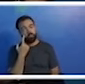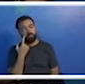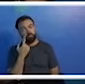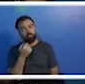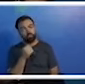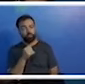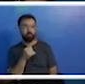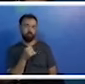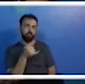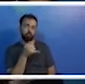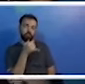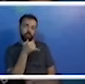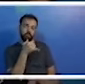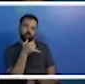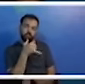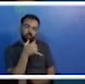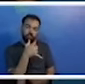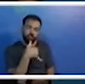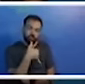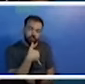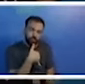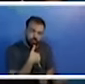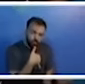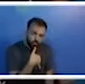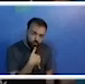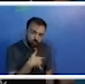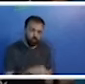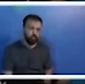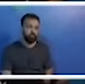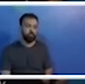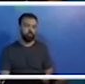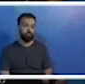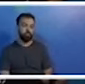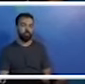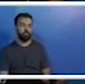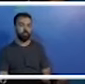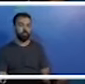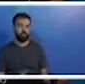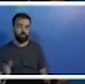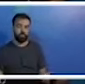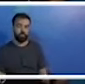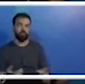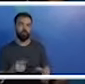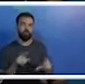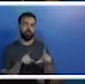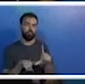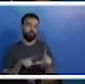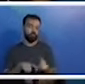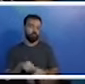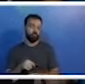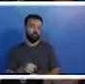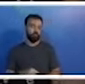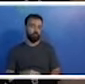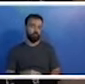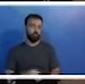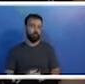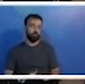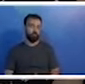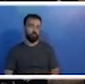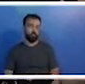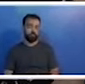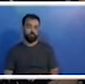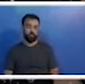tristeza vocês estão tristes olhem o nosso emoji de tristeza vamos chamar as letrinhas para escrever esta palavra e